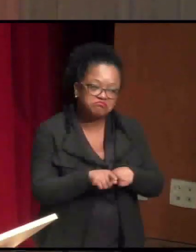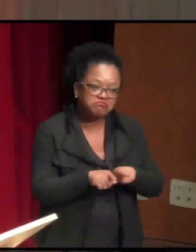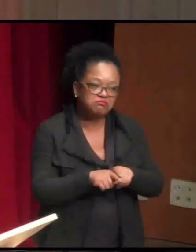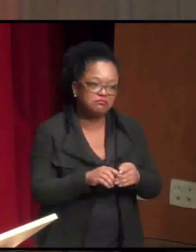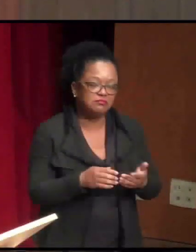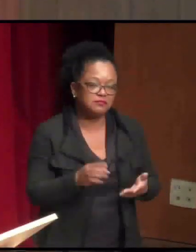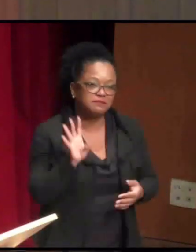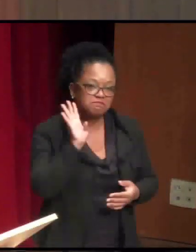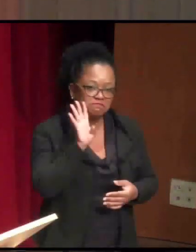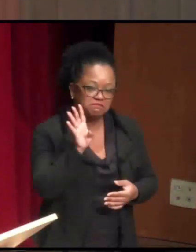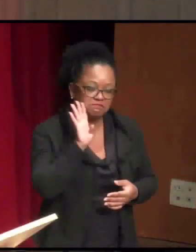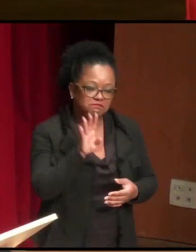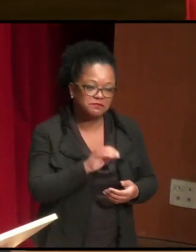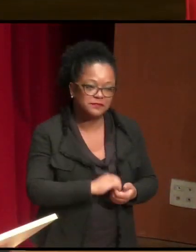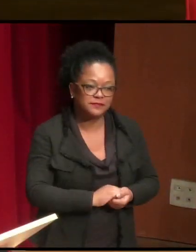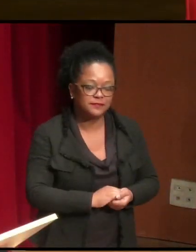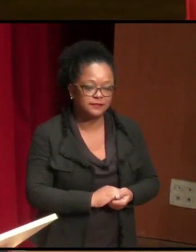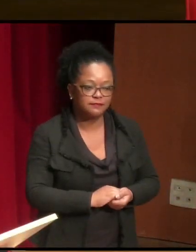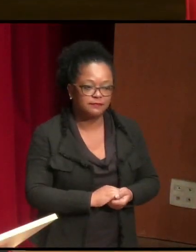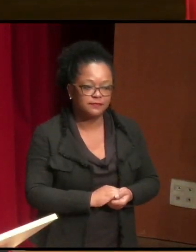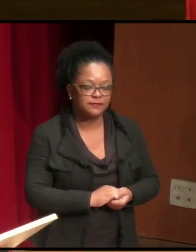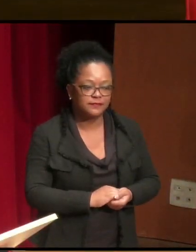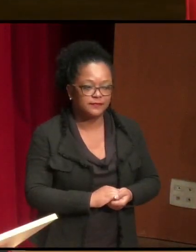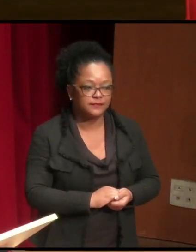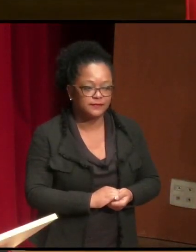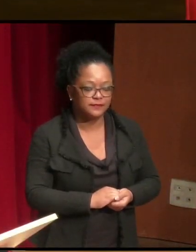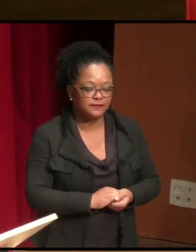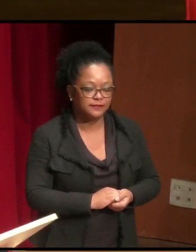gente pegar aqui o nosso tema.